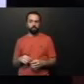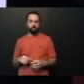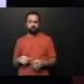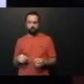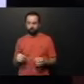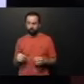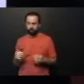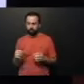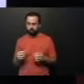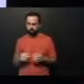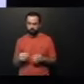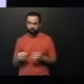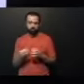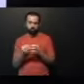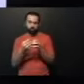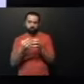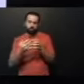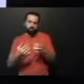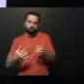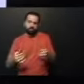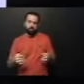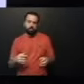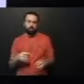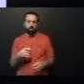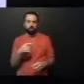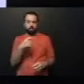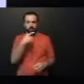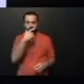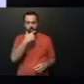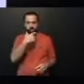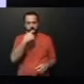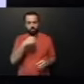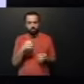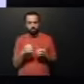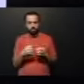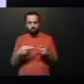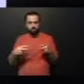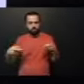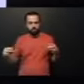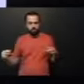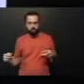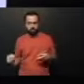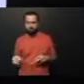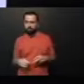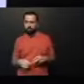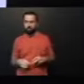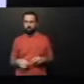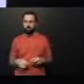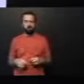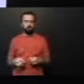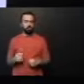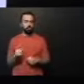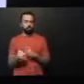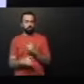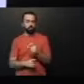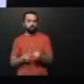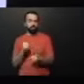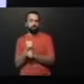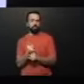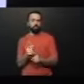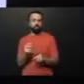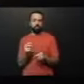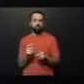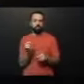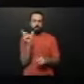até desmanchar os pedaços da fruta, tá? Esses foram os nossos verbos no imperativo que nós encontramos na